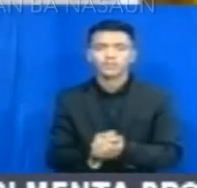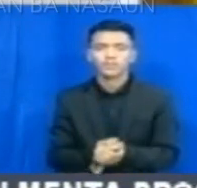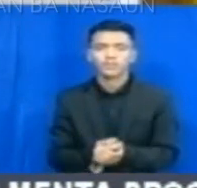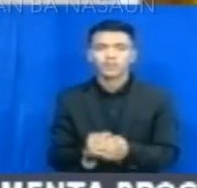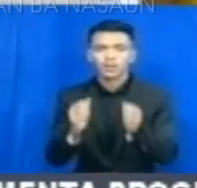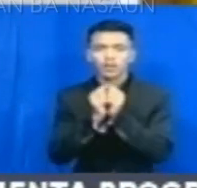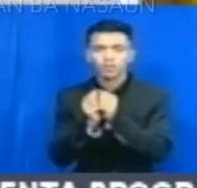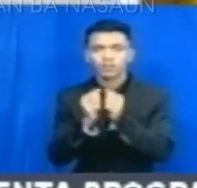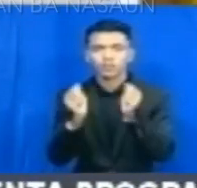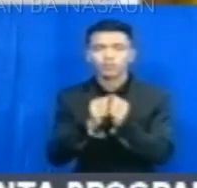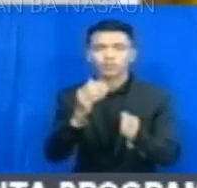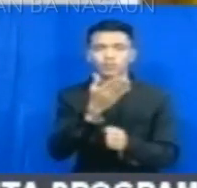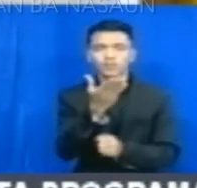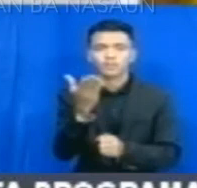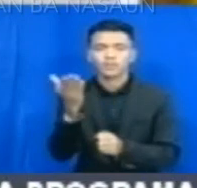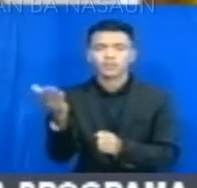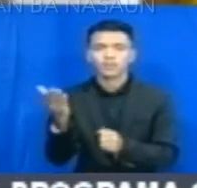a Muto Coimi,